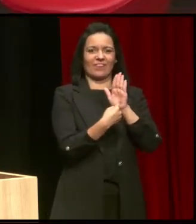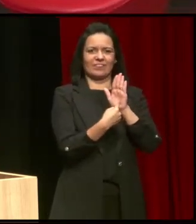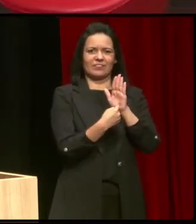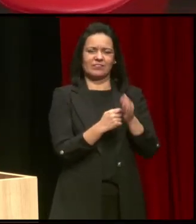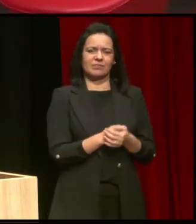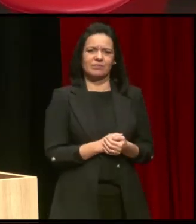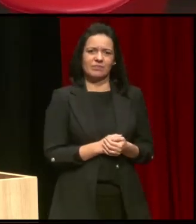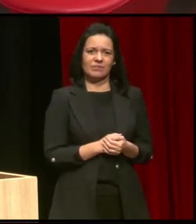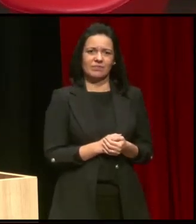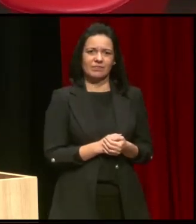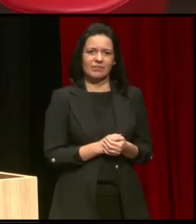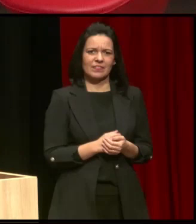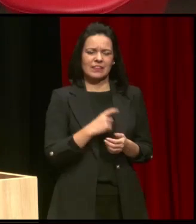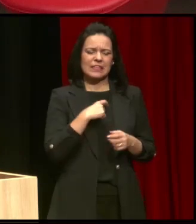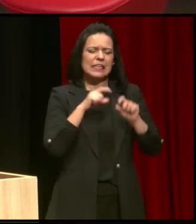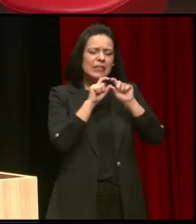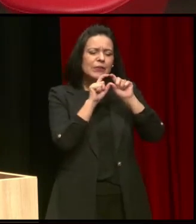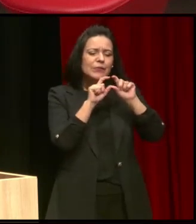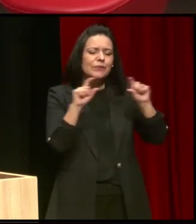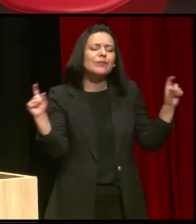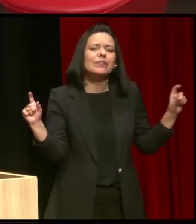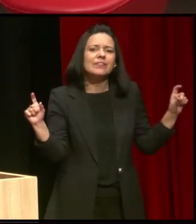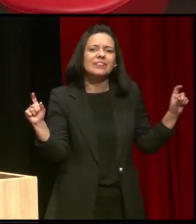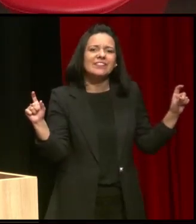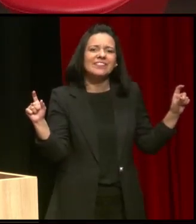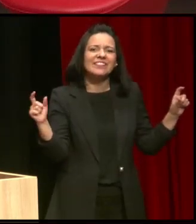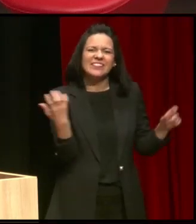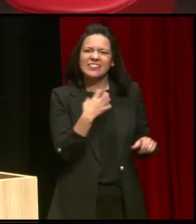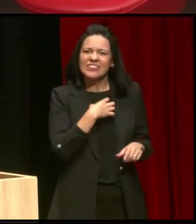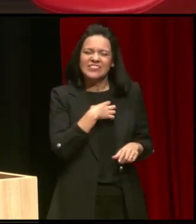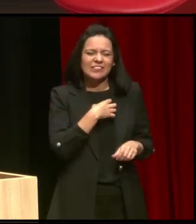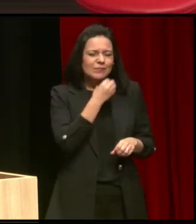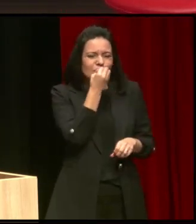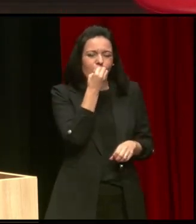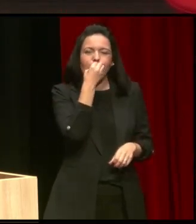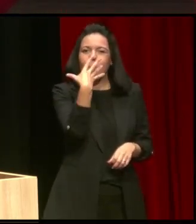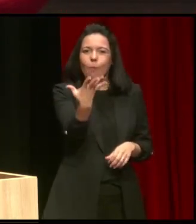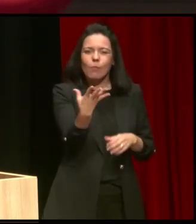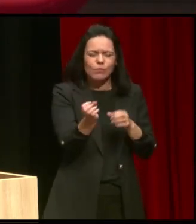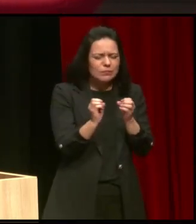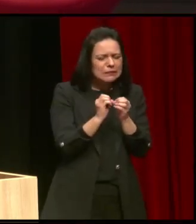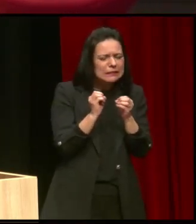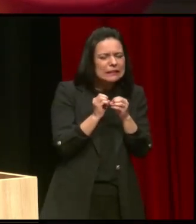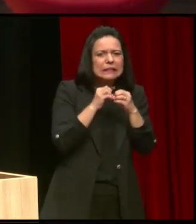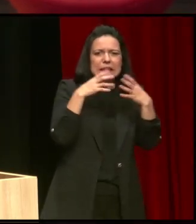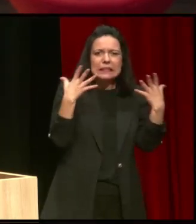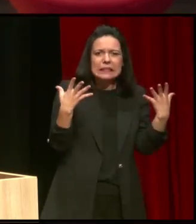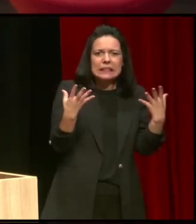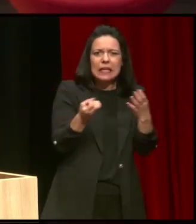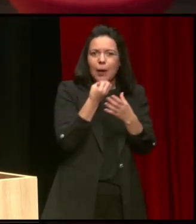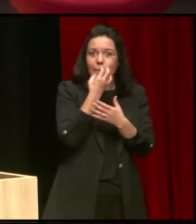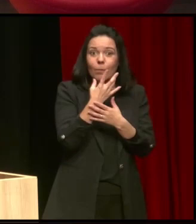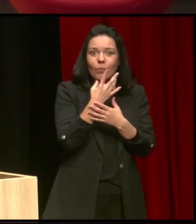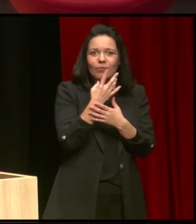O que que lembra essa frase, faz tudo esplendidamente bem? Leva para